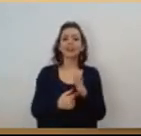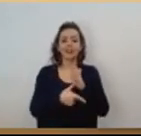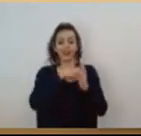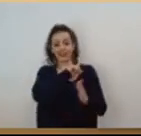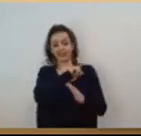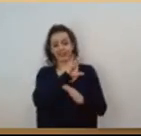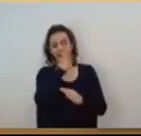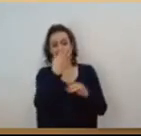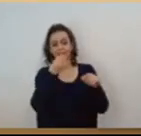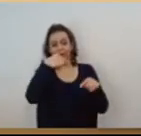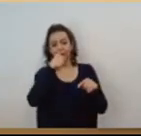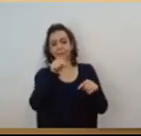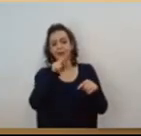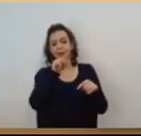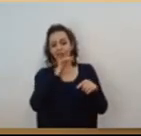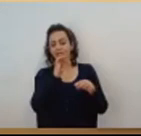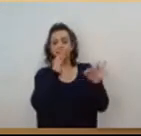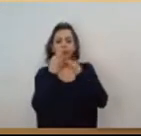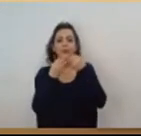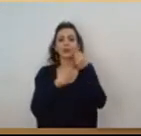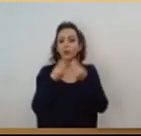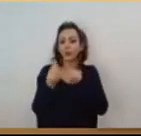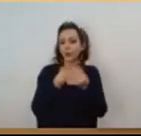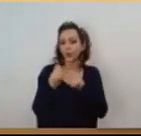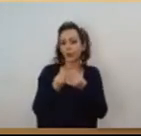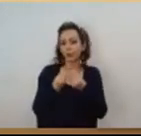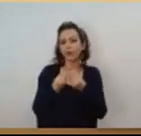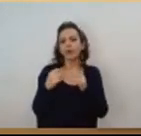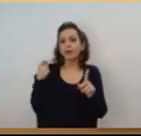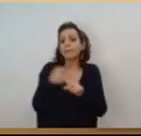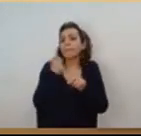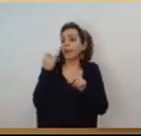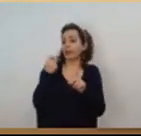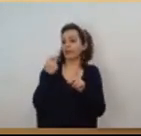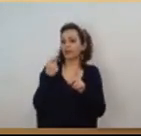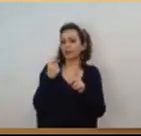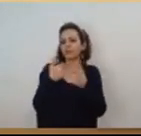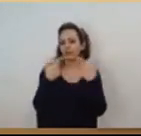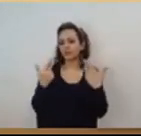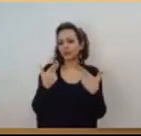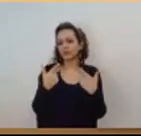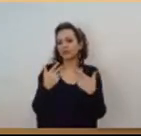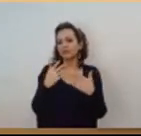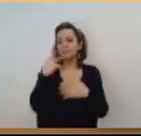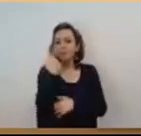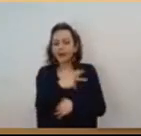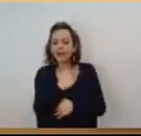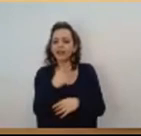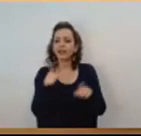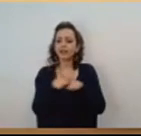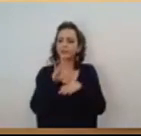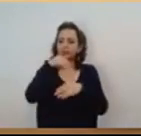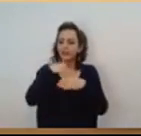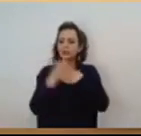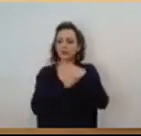essas questões levam Impacto que tem sido para ele e para a empresa e como todo eu queria contar um pouquinho Maurício assim como que tá sendo essa jornada